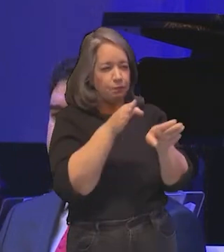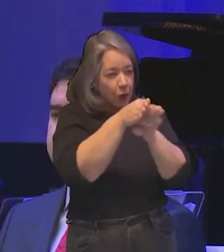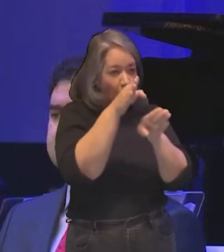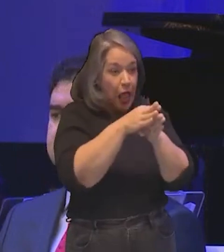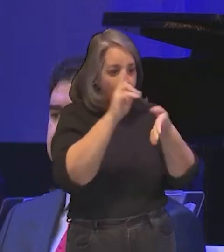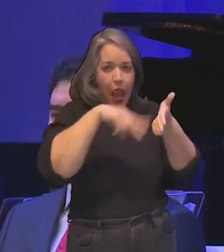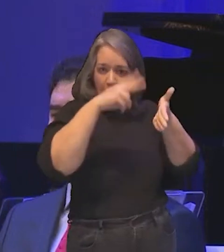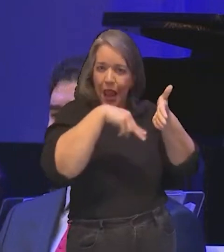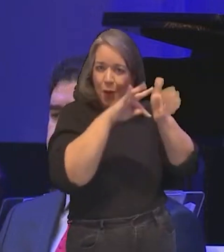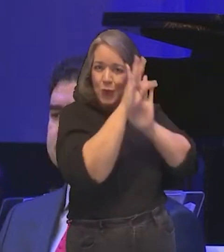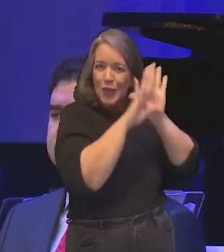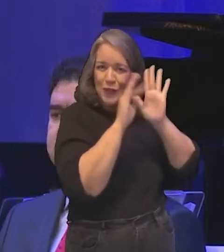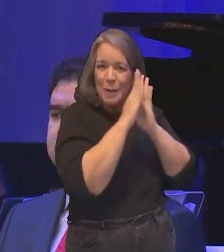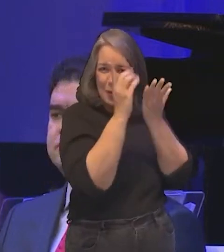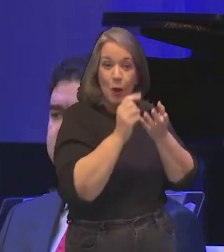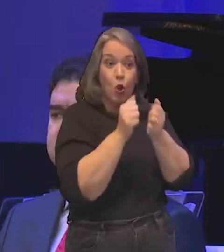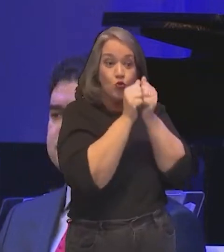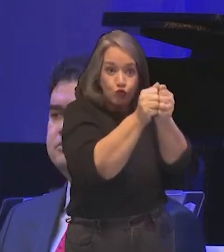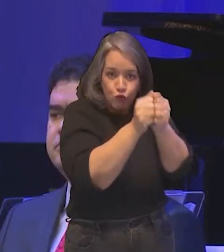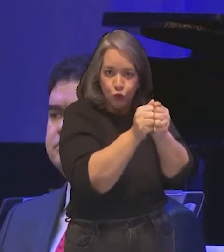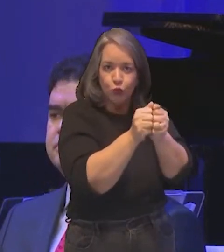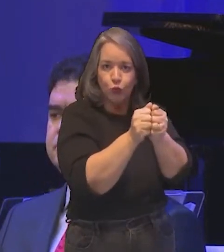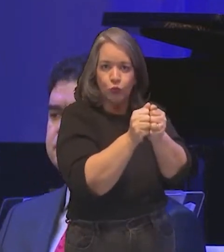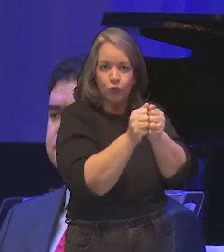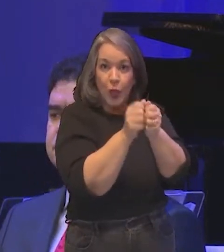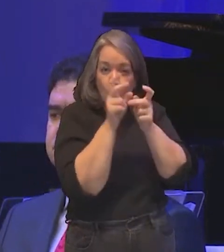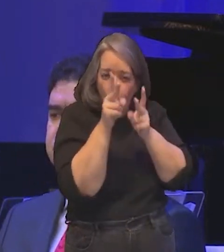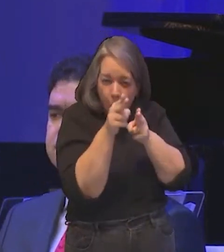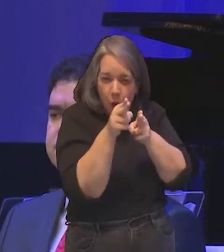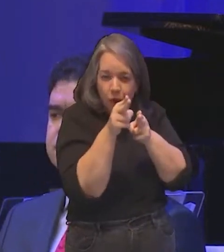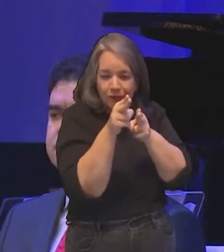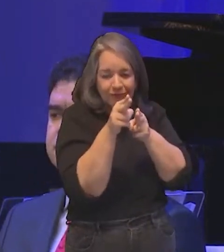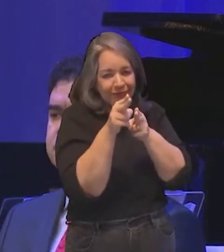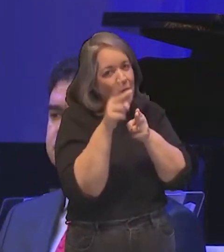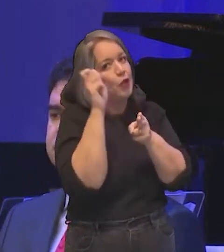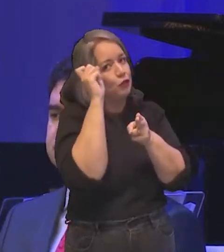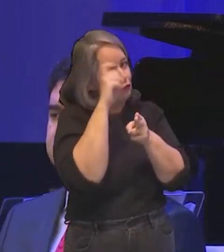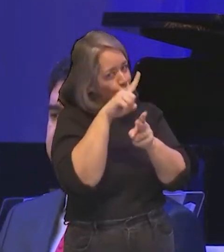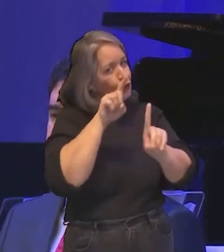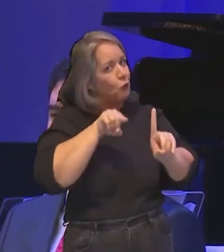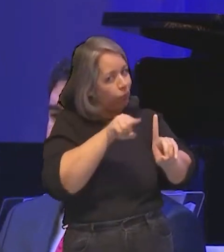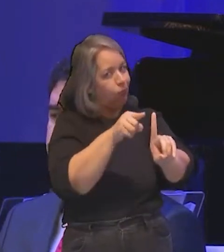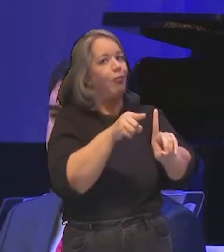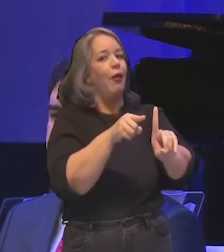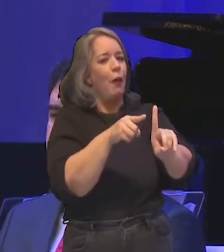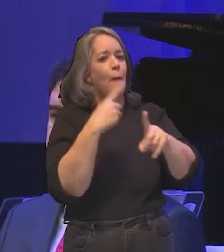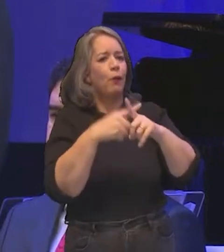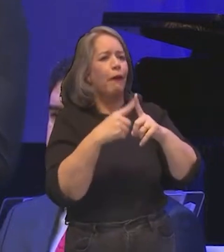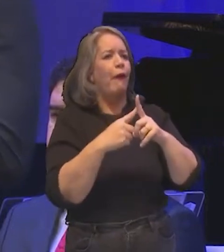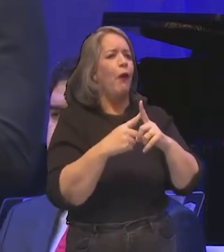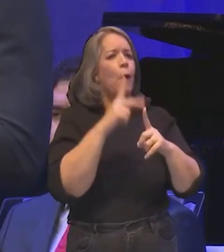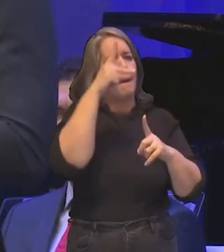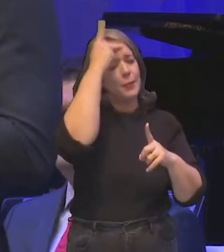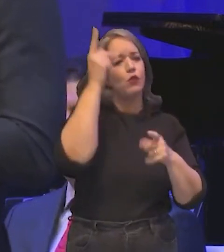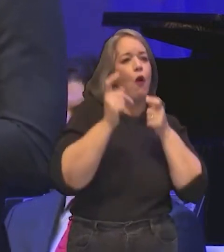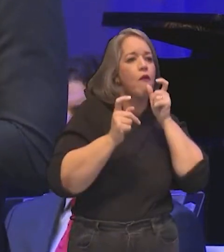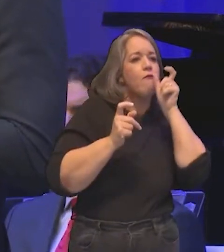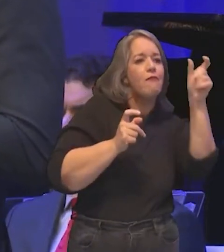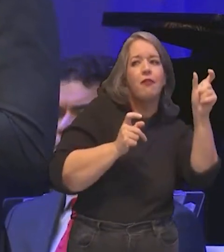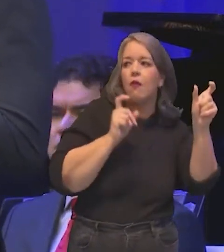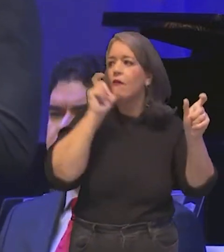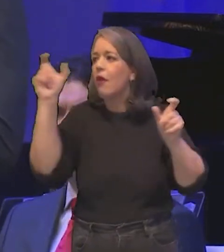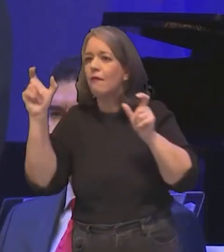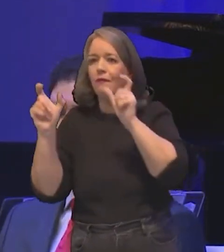difícil. Eu tenho certeza que viver de uma maneira unânime dentro da igreja talvez seja um maior